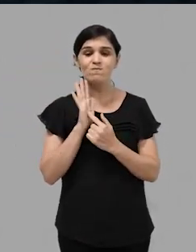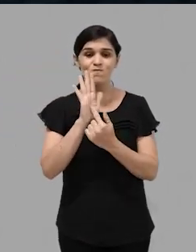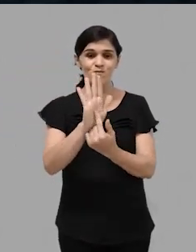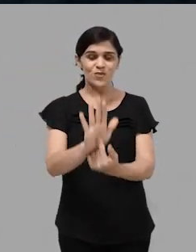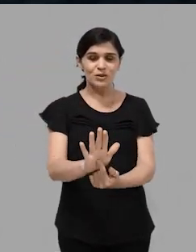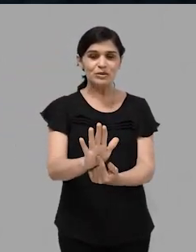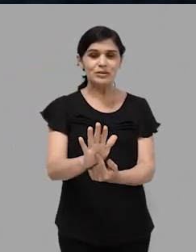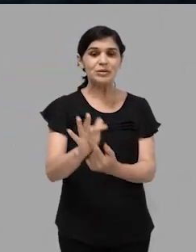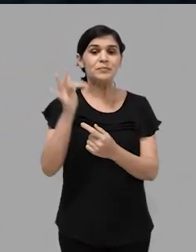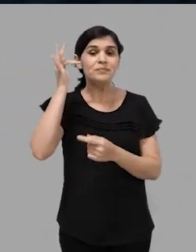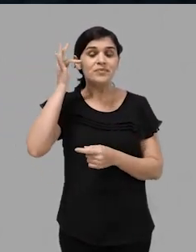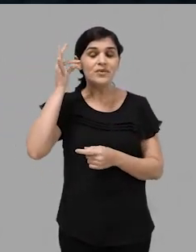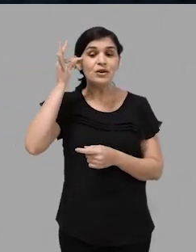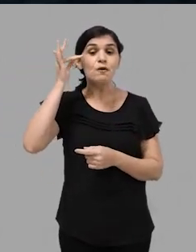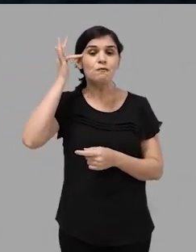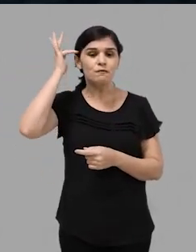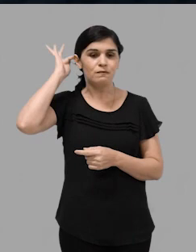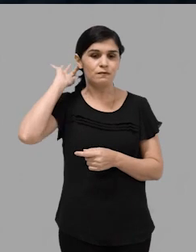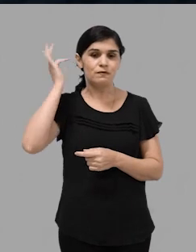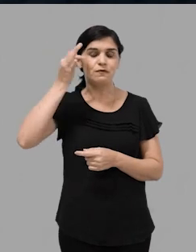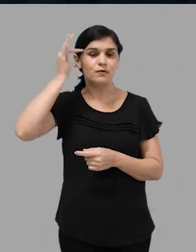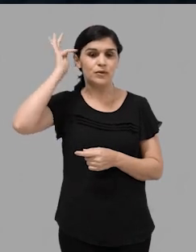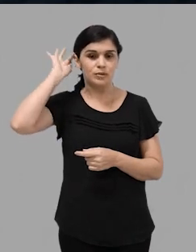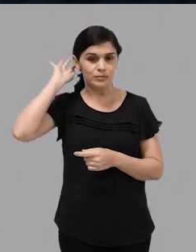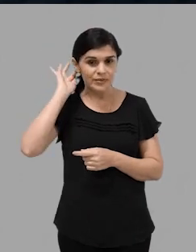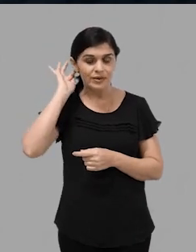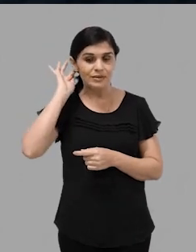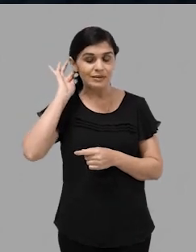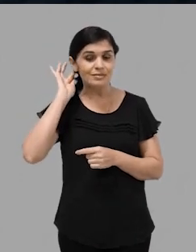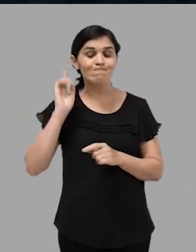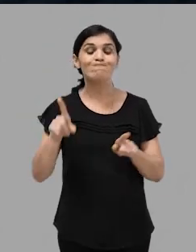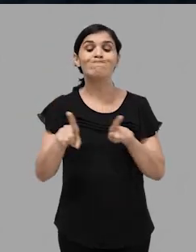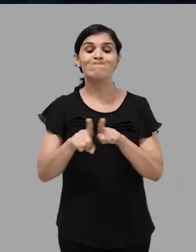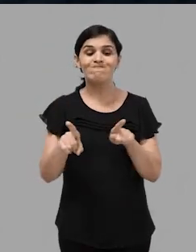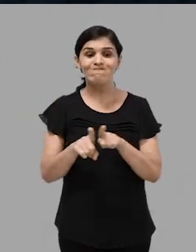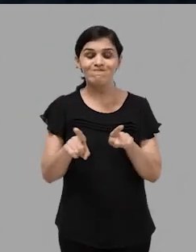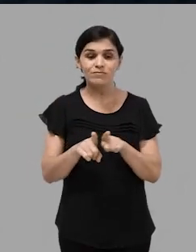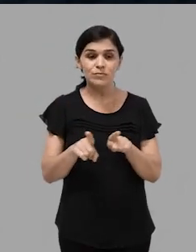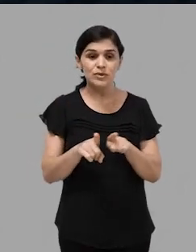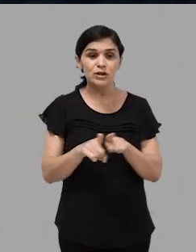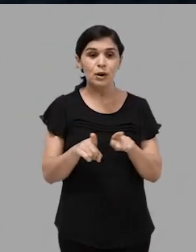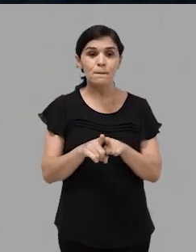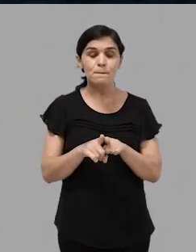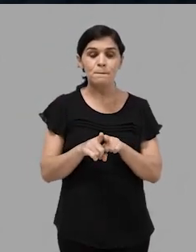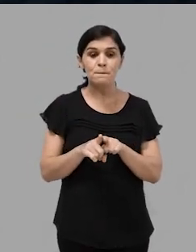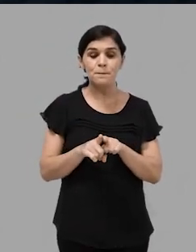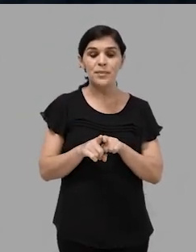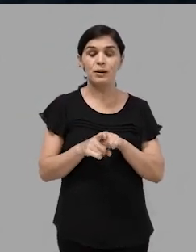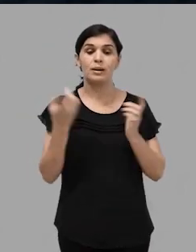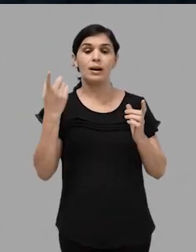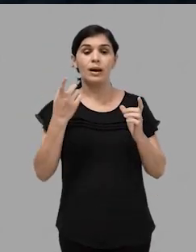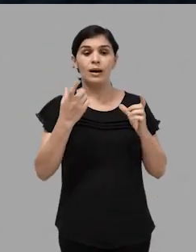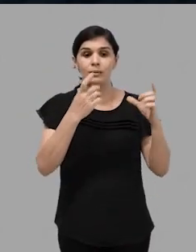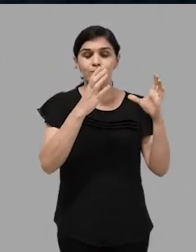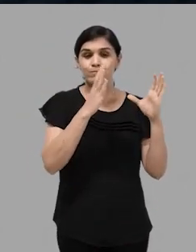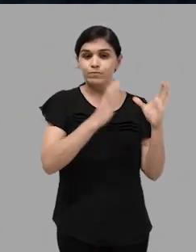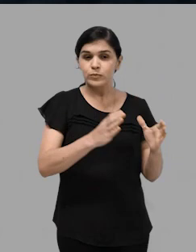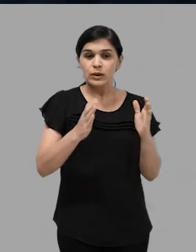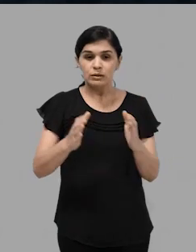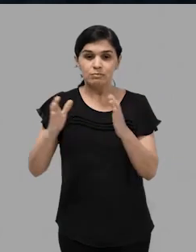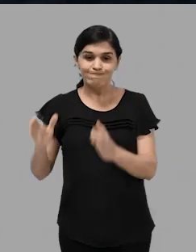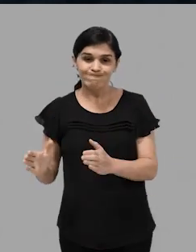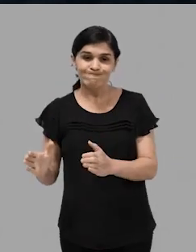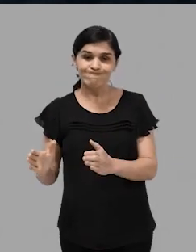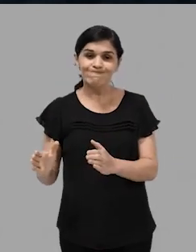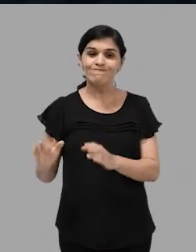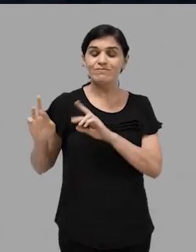amorosa pelo fato deles pertencerem a classes sociais diferentes, então isso era impossível, tá bom? Então, por isso, platônico. A